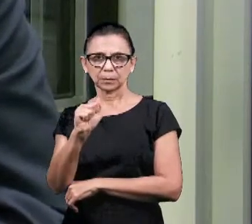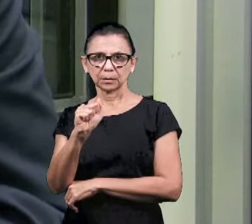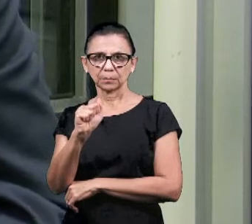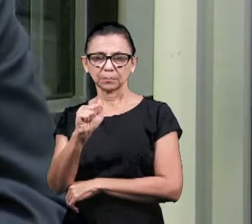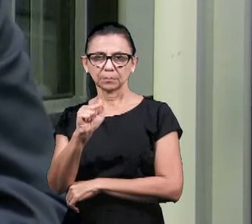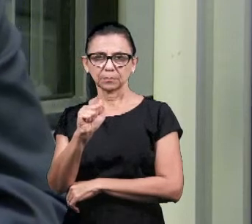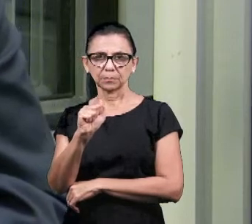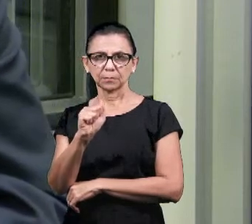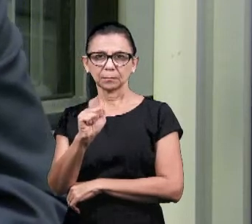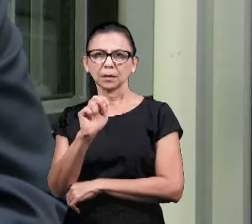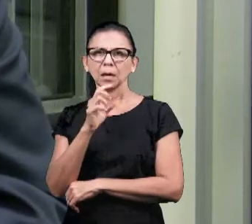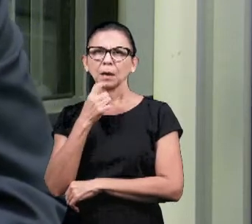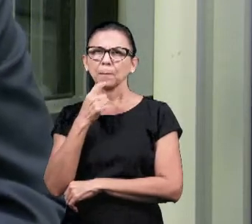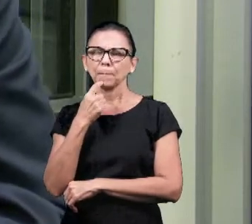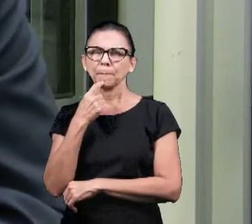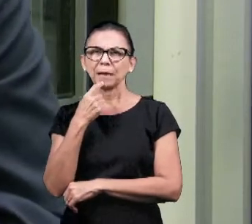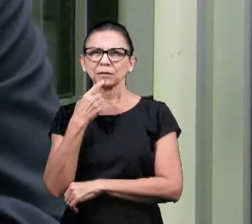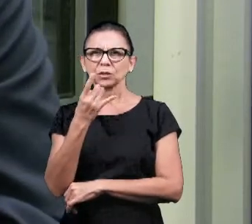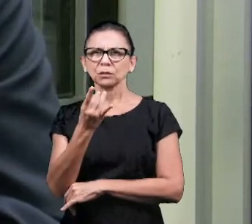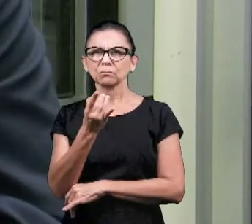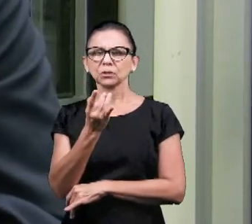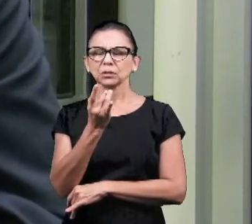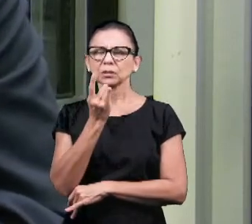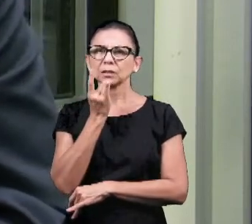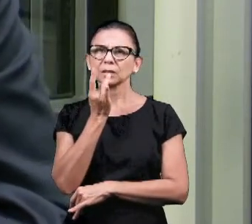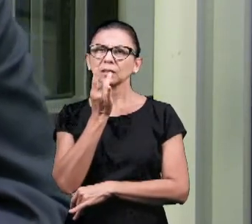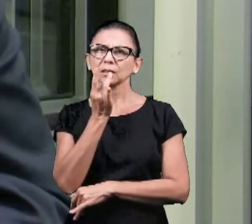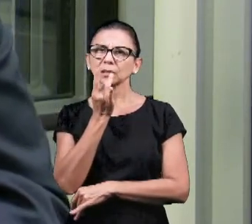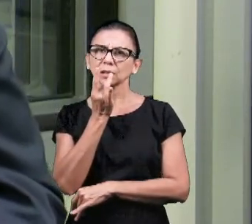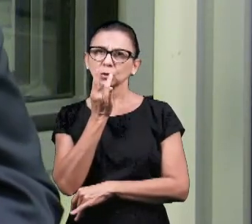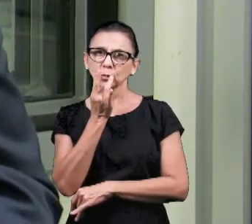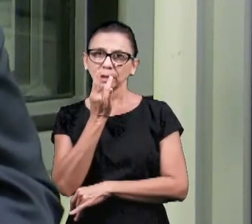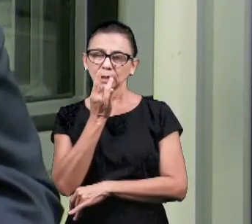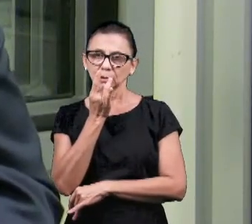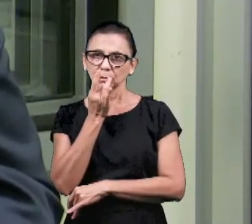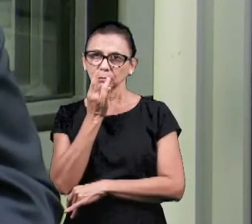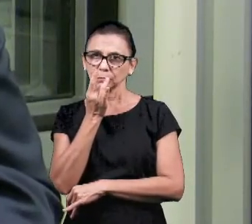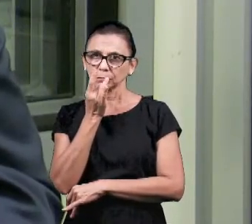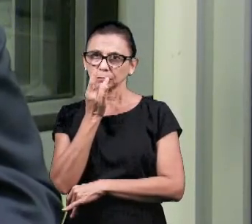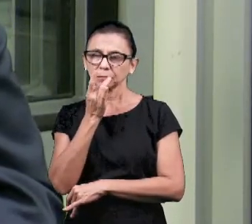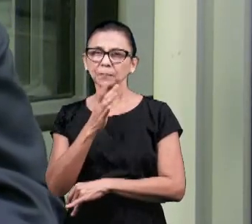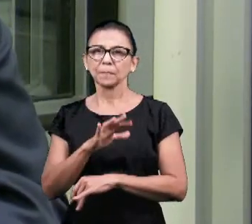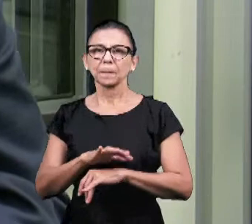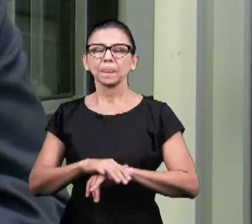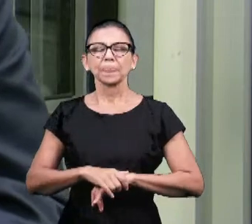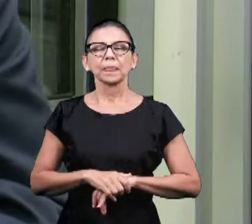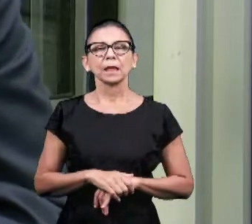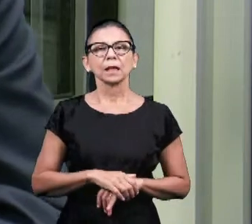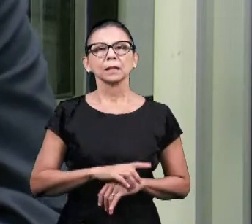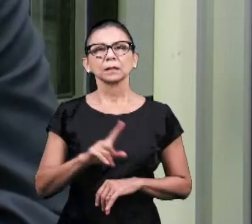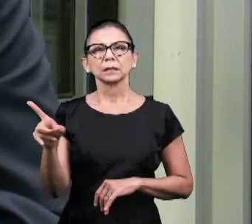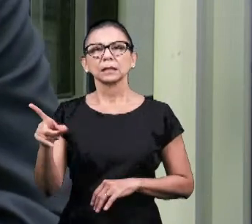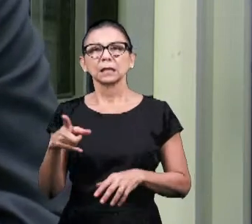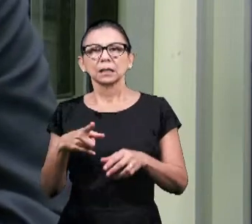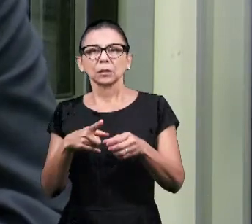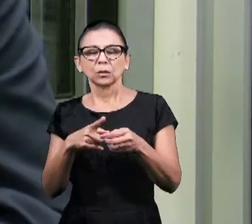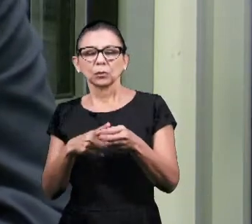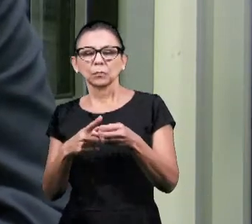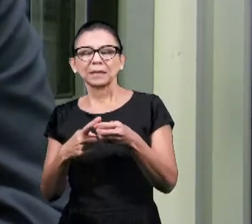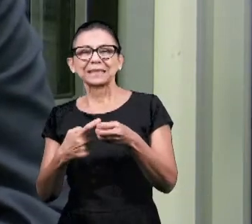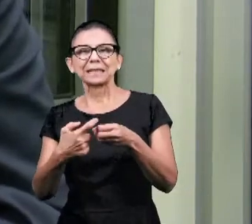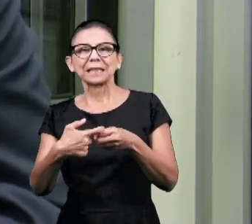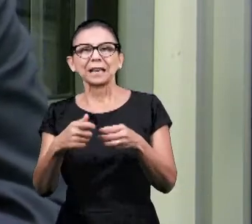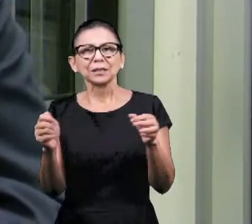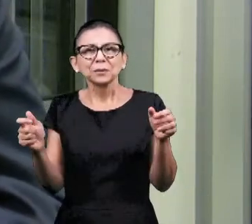Eu fiquei lá naquele trabalho aproximadamente 3 anos, no interior mesmo. Burarama é uma cidade, é um patrimônio, é muito